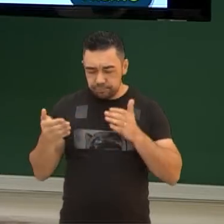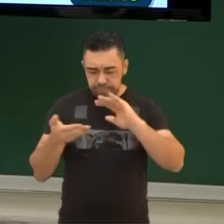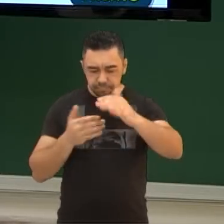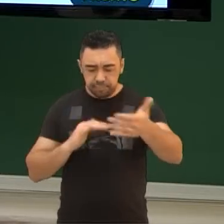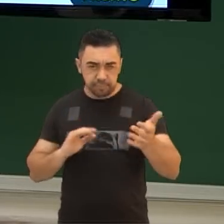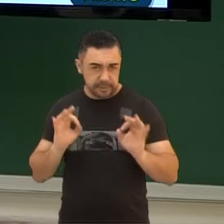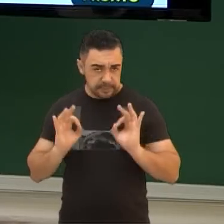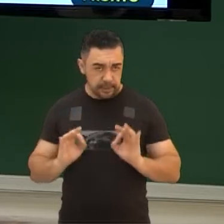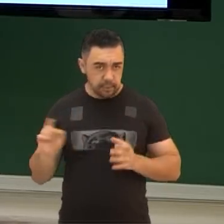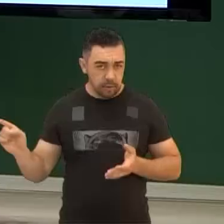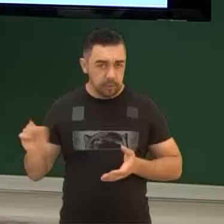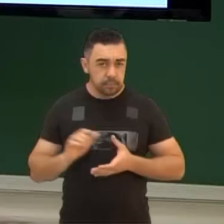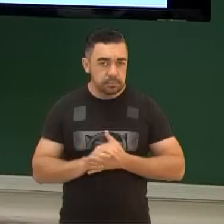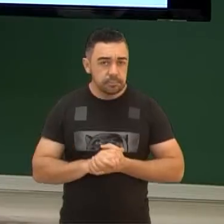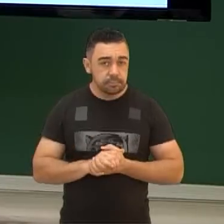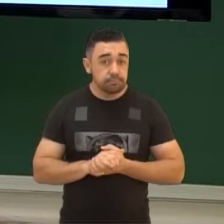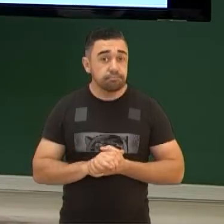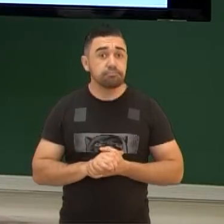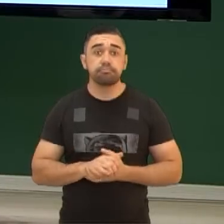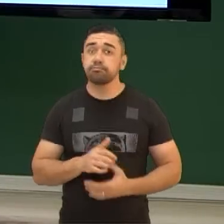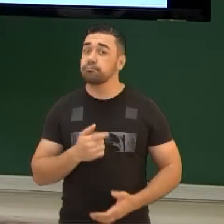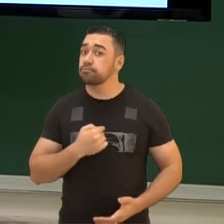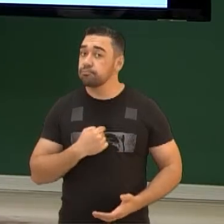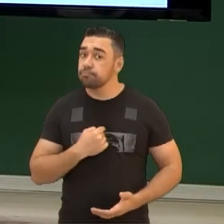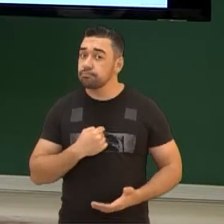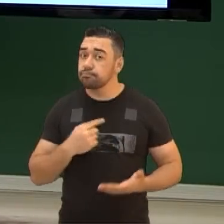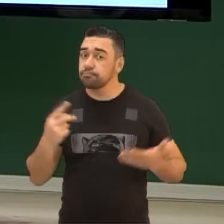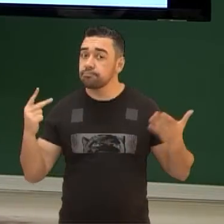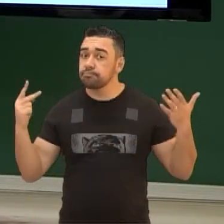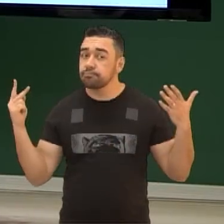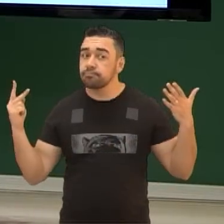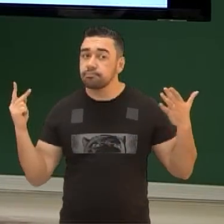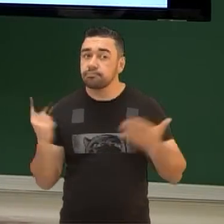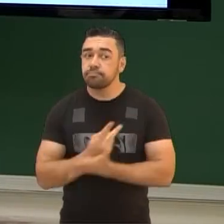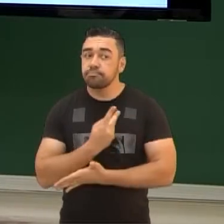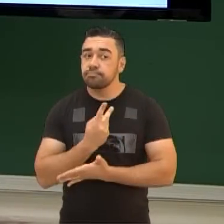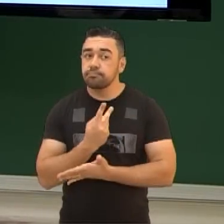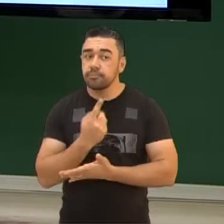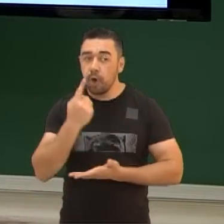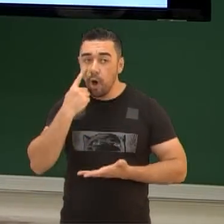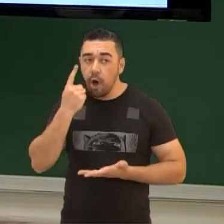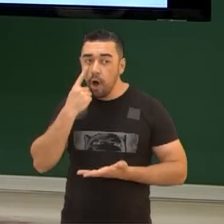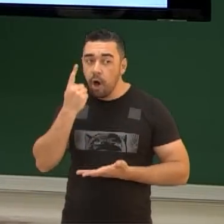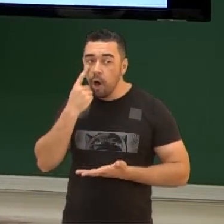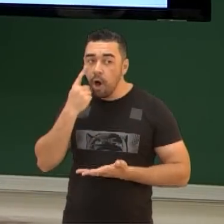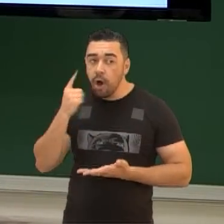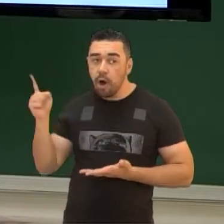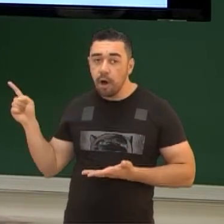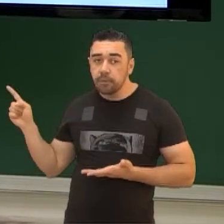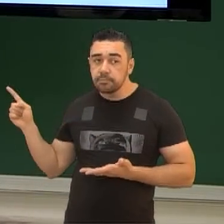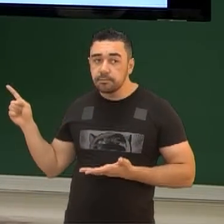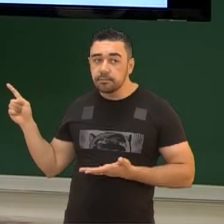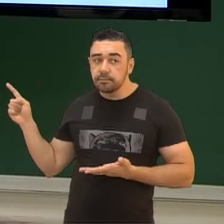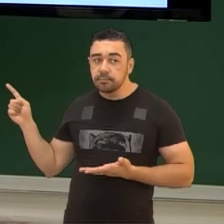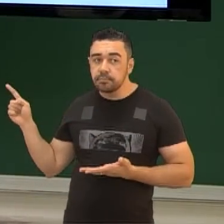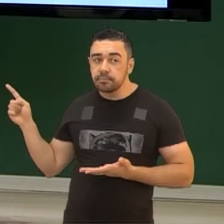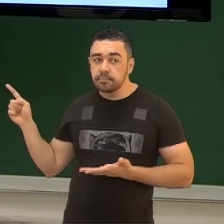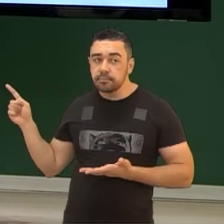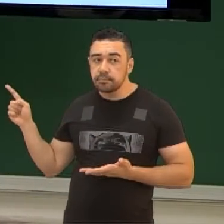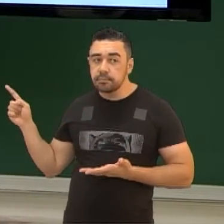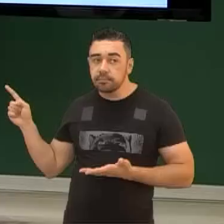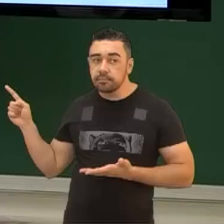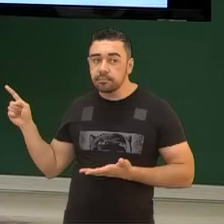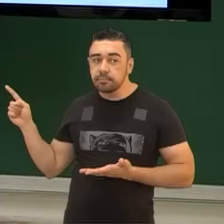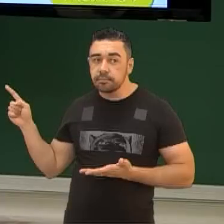planificação? Vamos ver? Ih, não é, professor errou. E agora? Olha só, está sendo montada